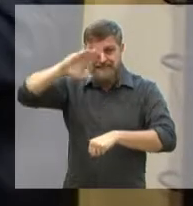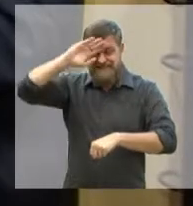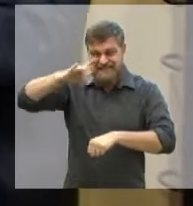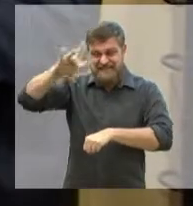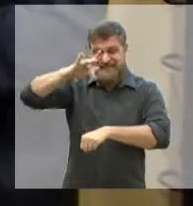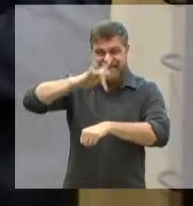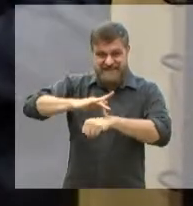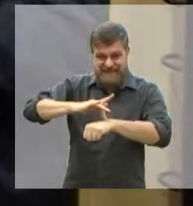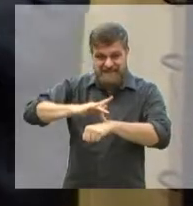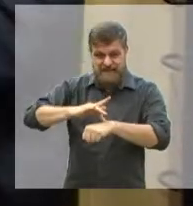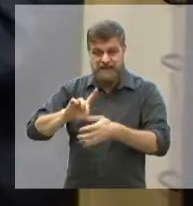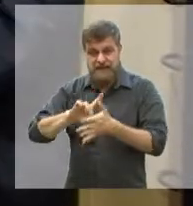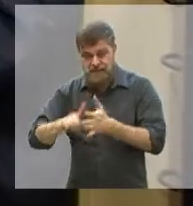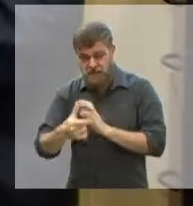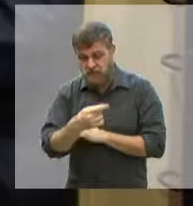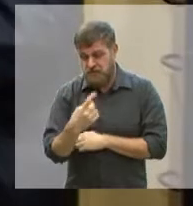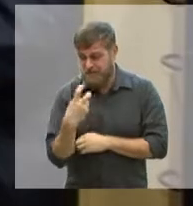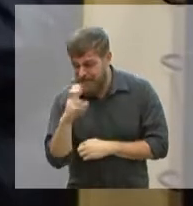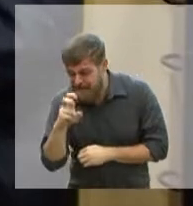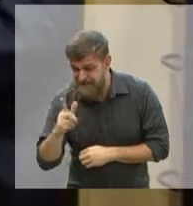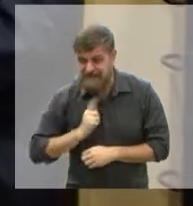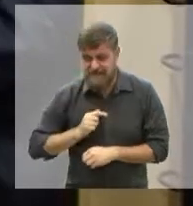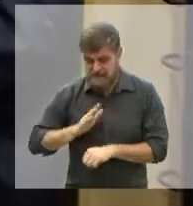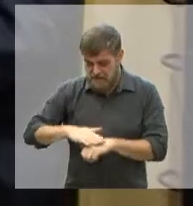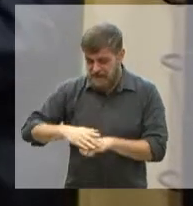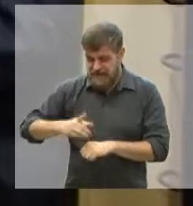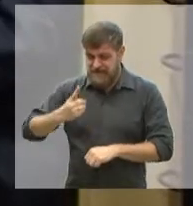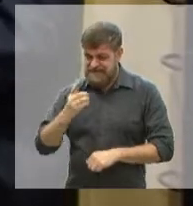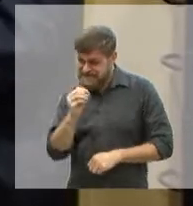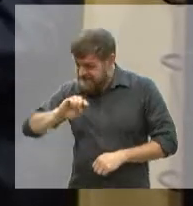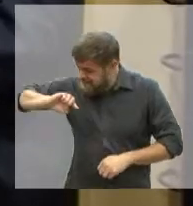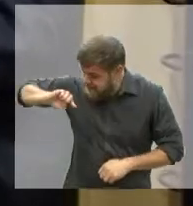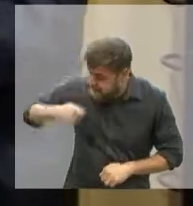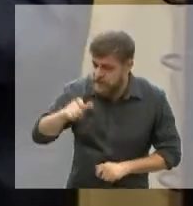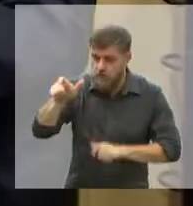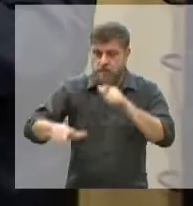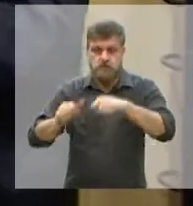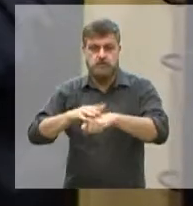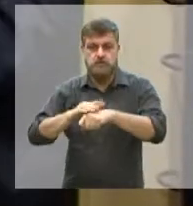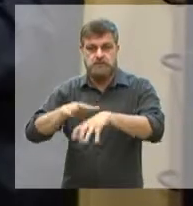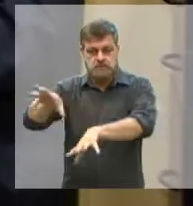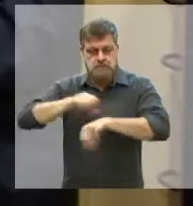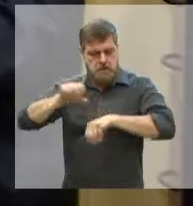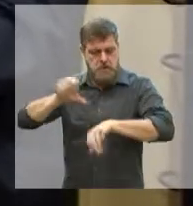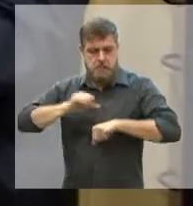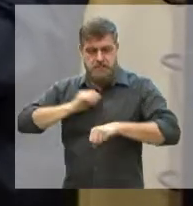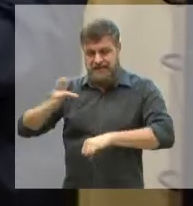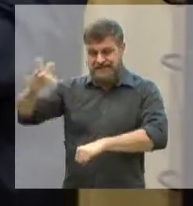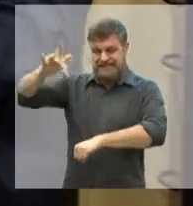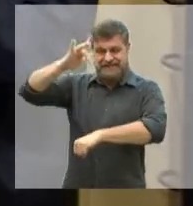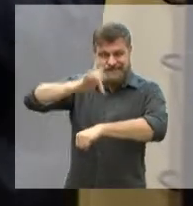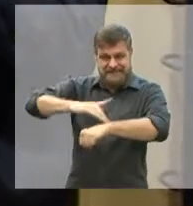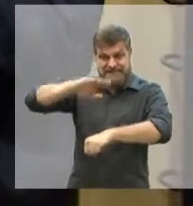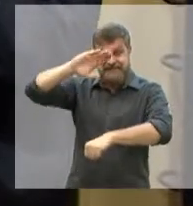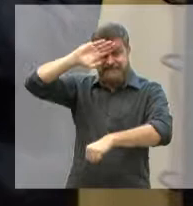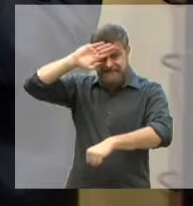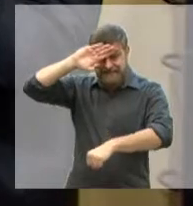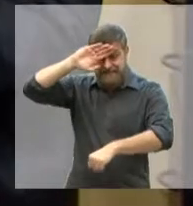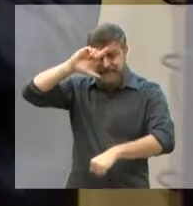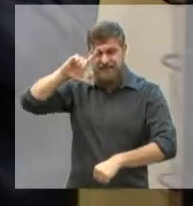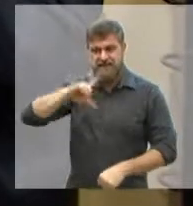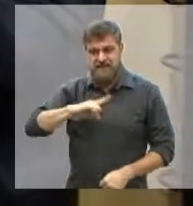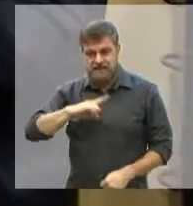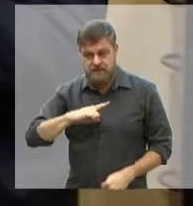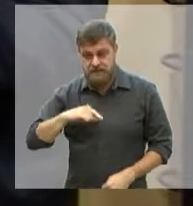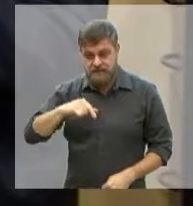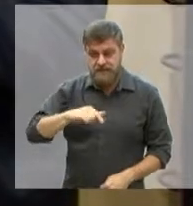de dengue do Brasil em 2015. Foram mais de 100.000 notificações de dengue na cidade de Campinas naqueles 2 anos juntos. Mais de 10% da população foi notificado.